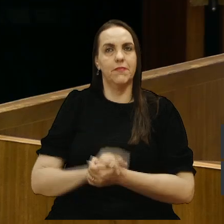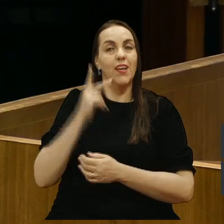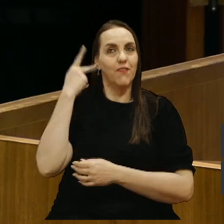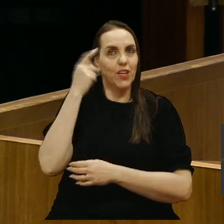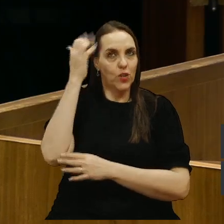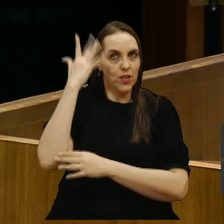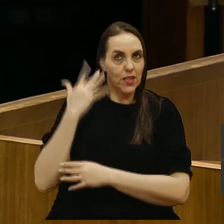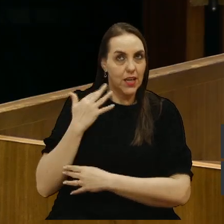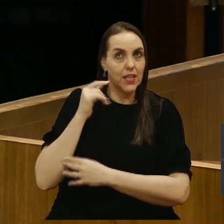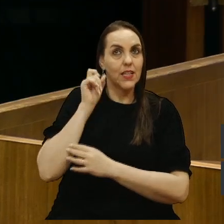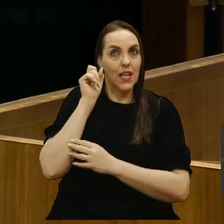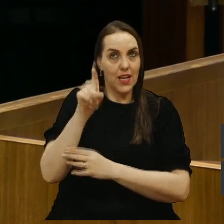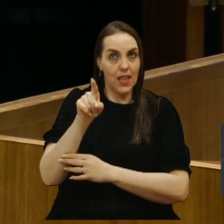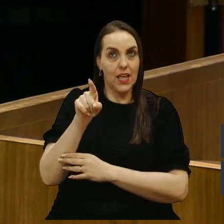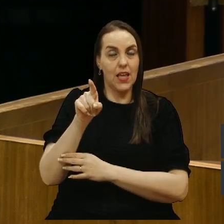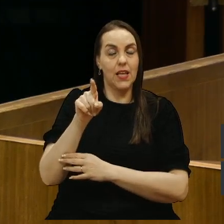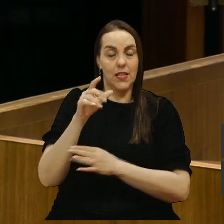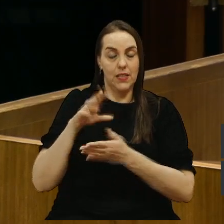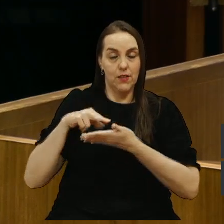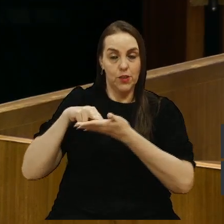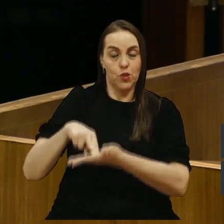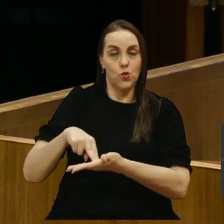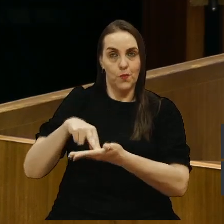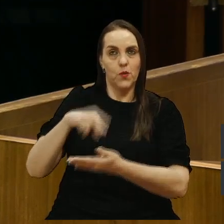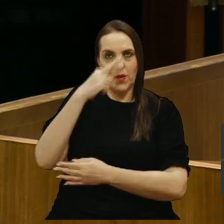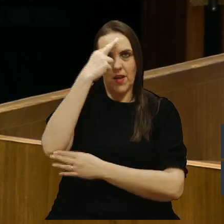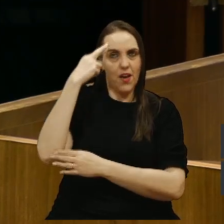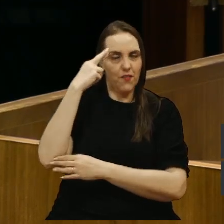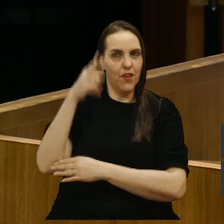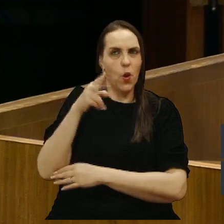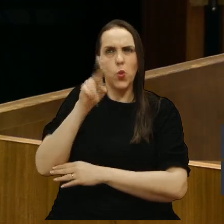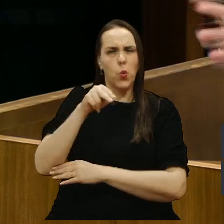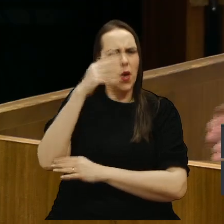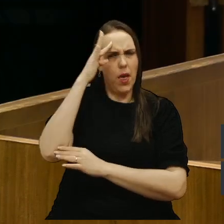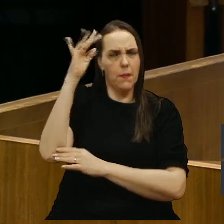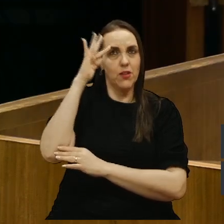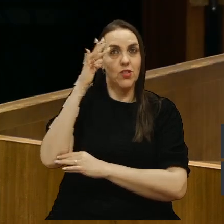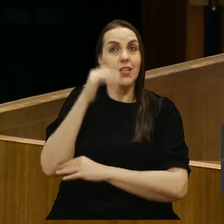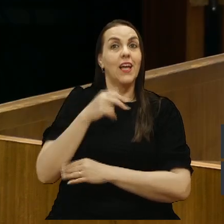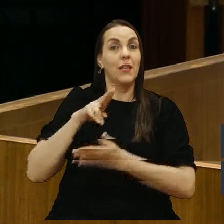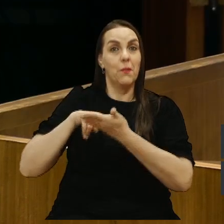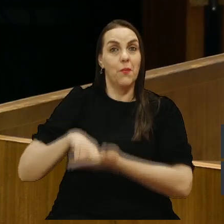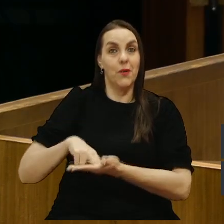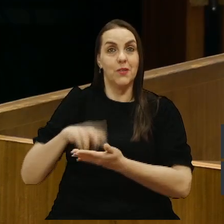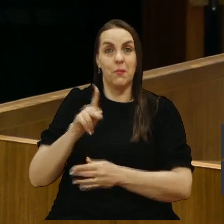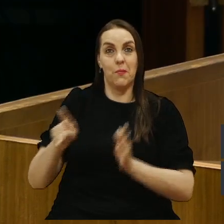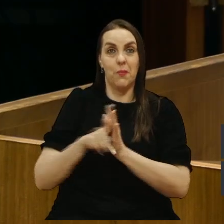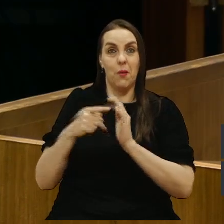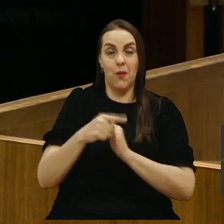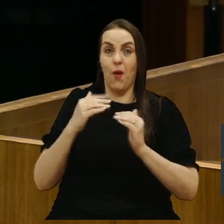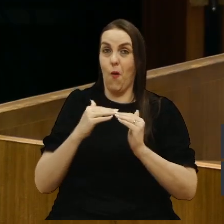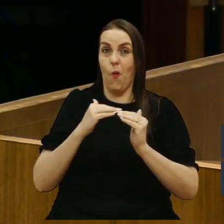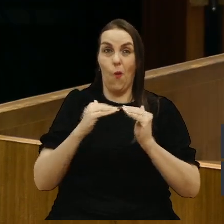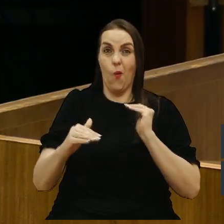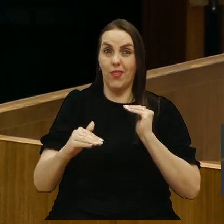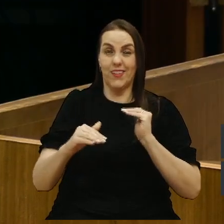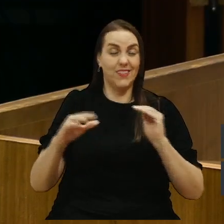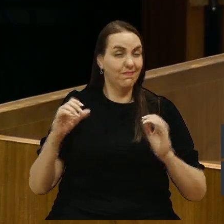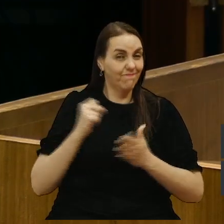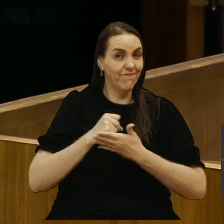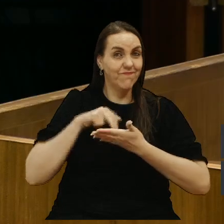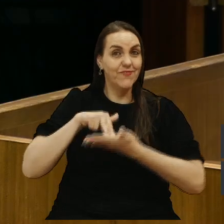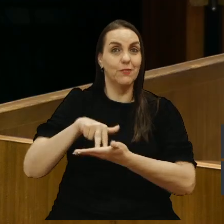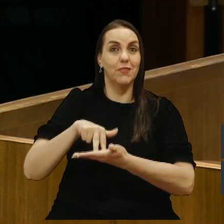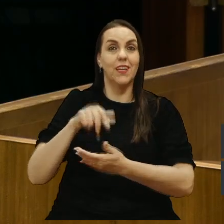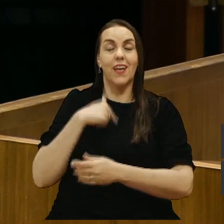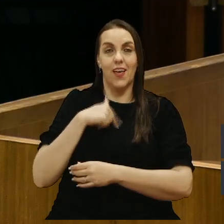Dai, lá na posse do Rafael que a gente foi, nunca imaginava ter que ir na posse de alguém do governo, porque eu era oposição muito firme, mas fui lá me fazer